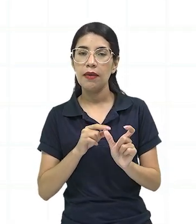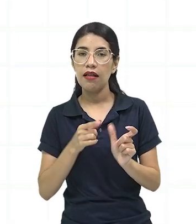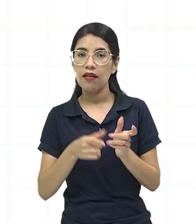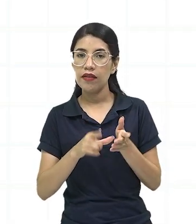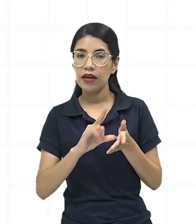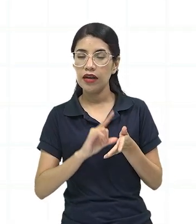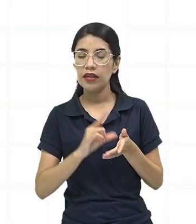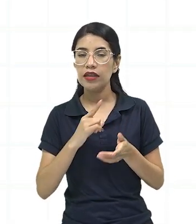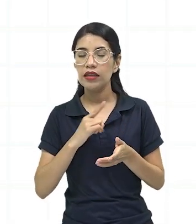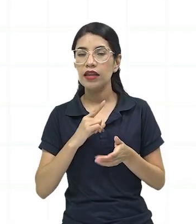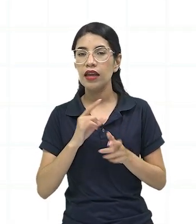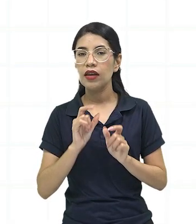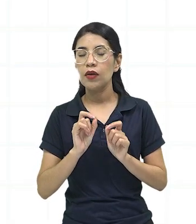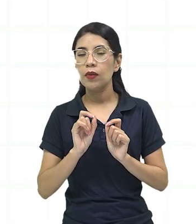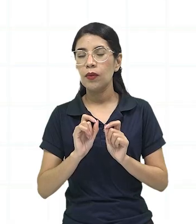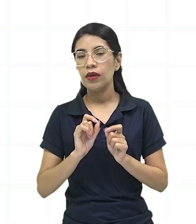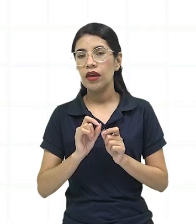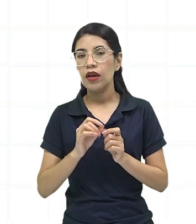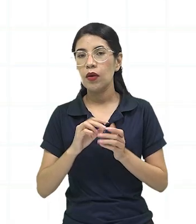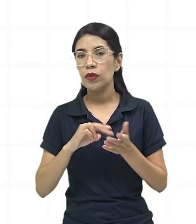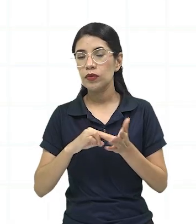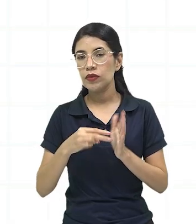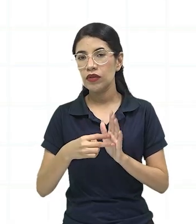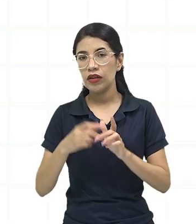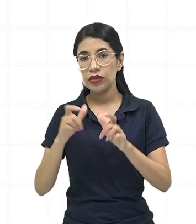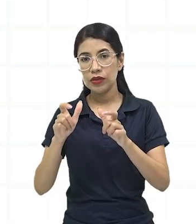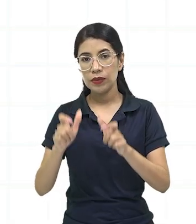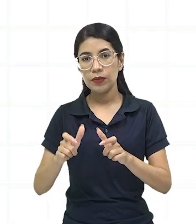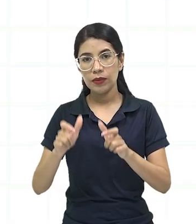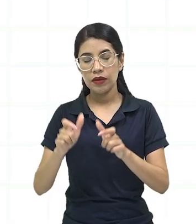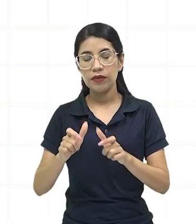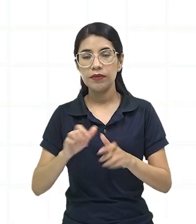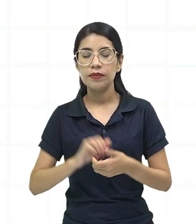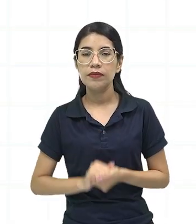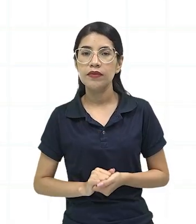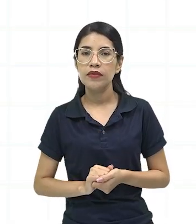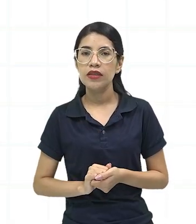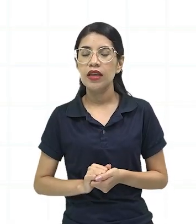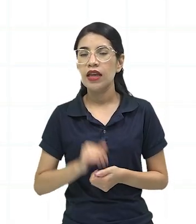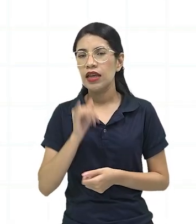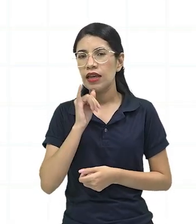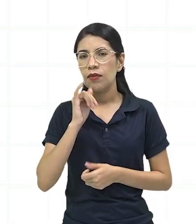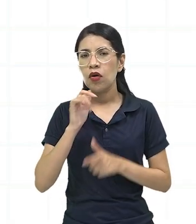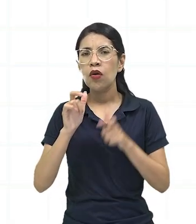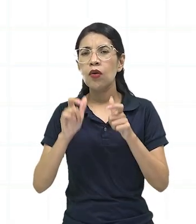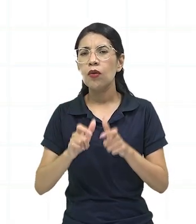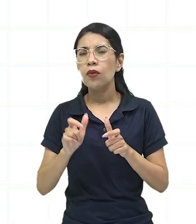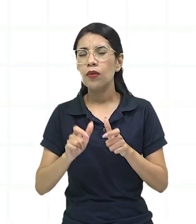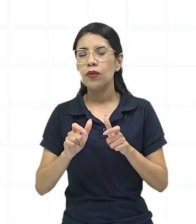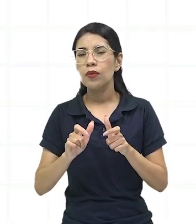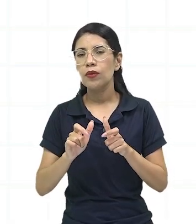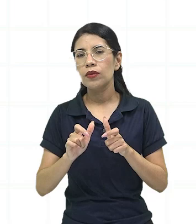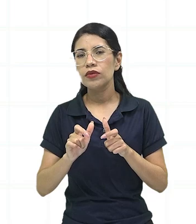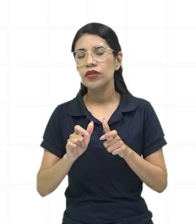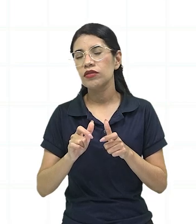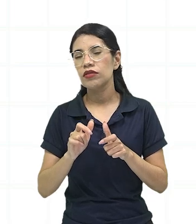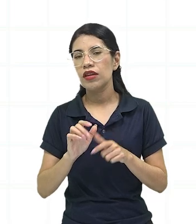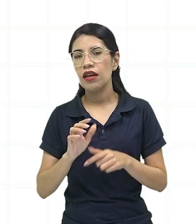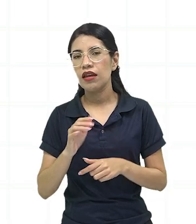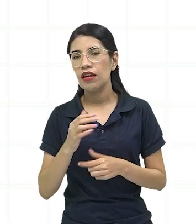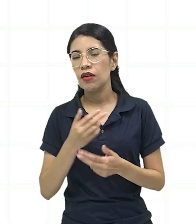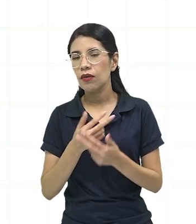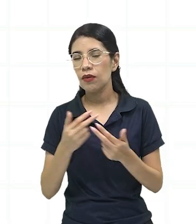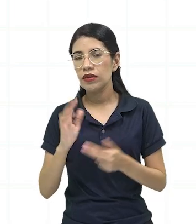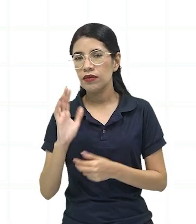uma ideia de lugar, né? É comum, se a gente fala assim, onde é isso? A gente já dá essa ideia de